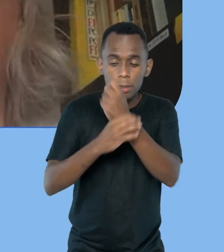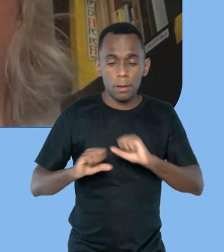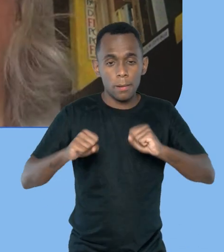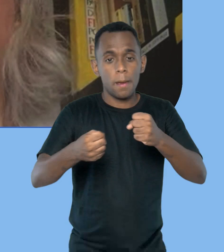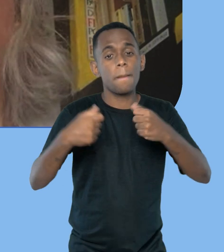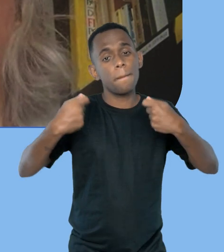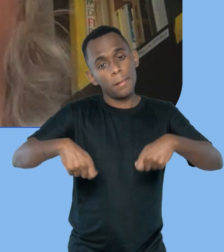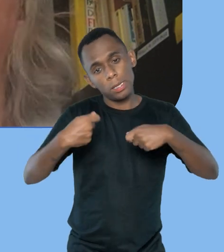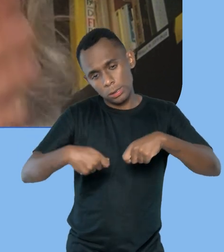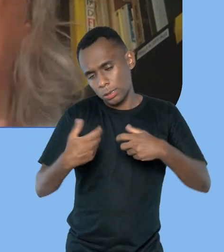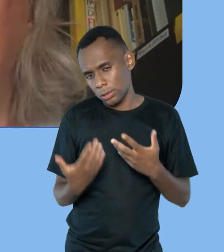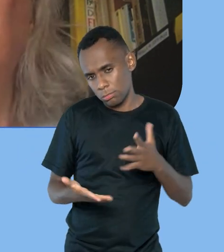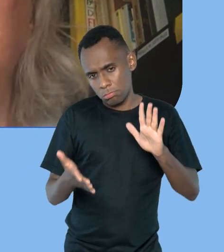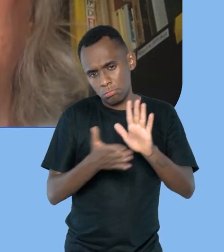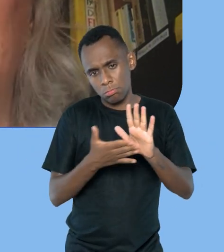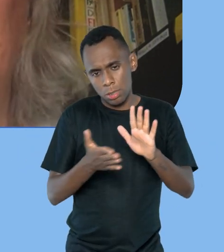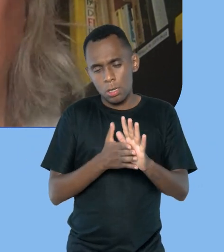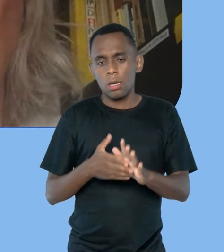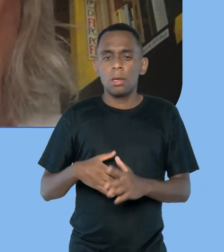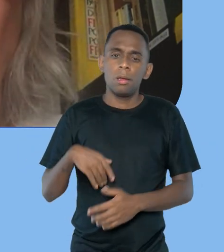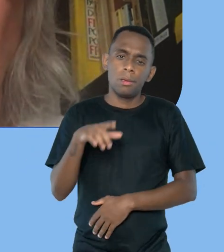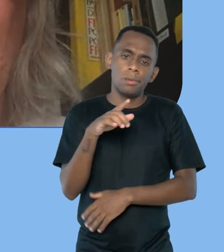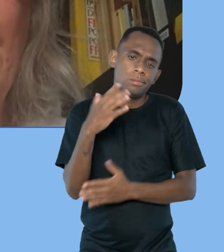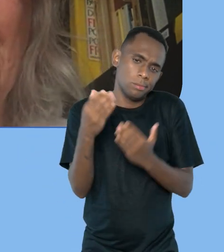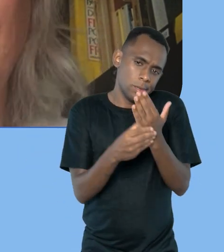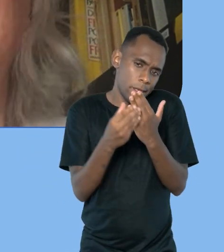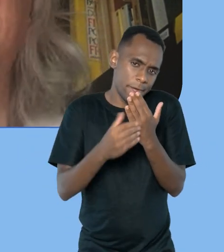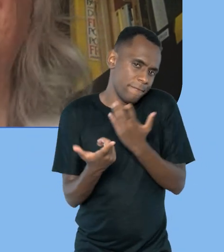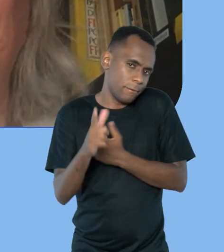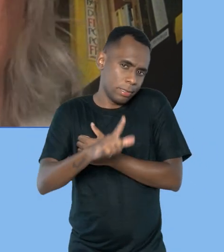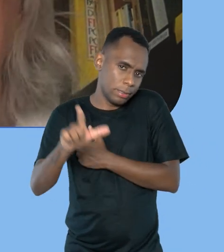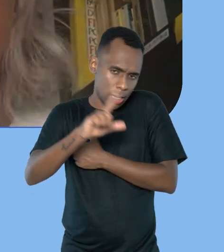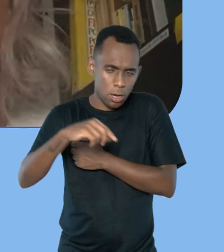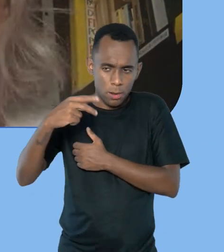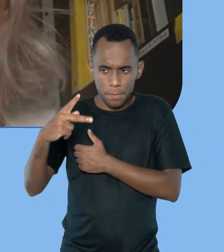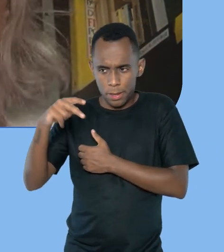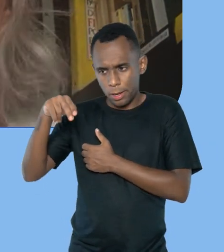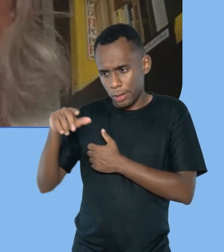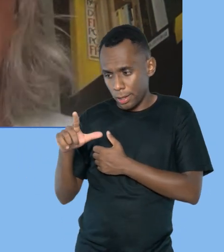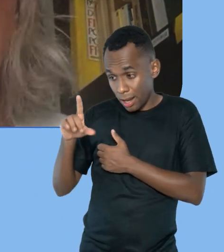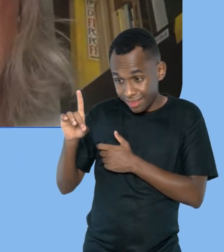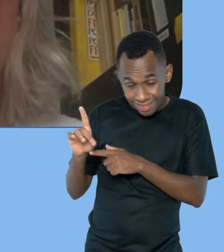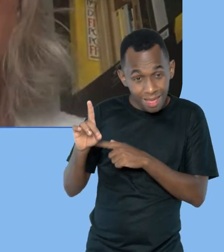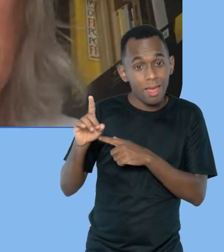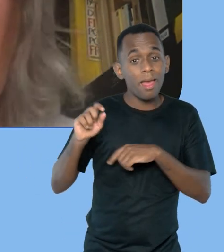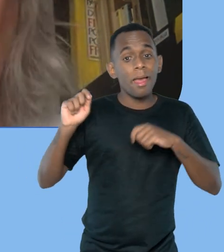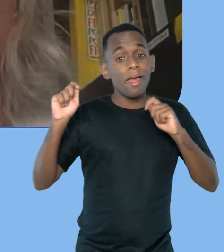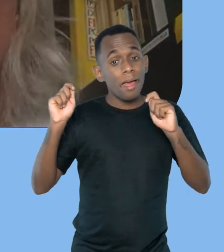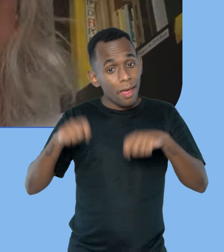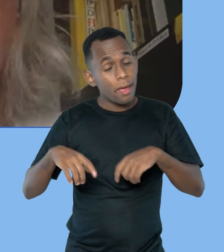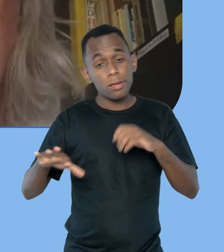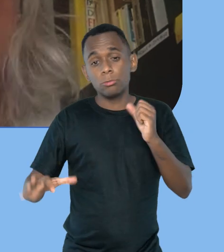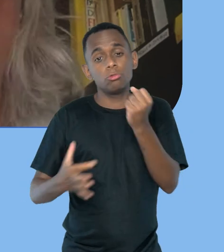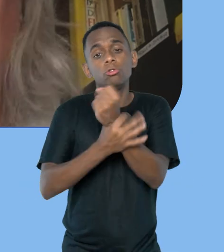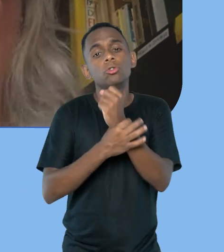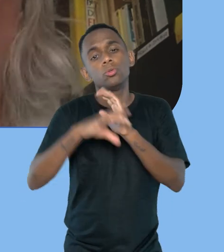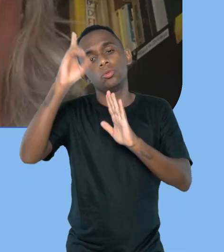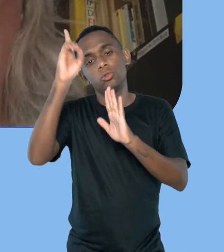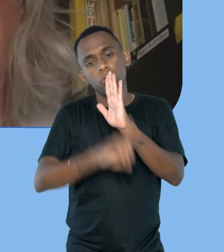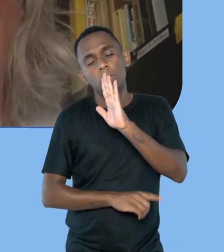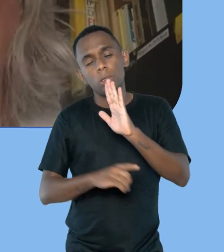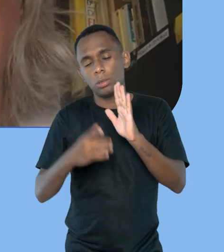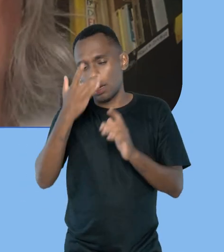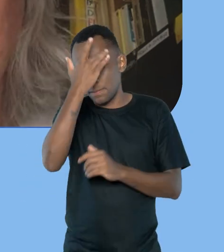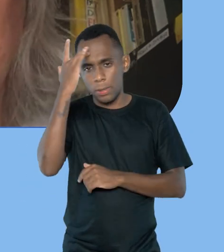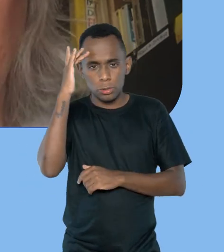Esse programa de livro literário do PNLD, isso é a garantia do direito ao